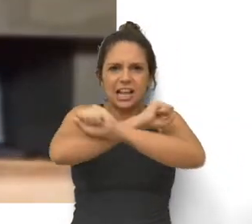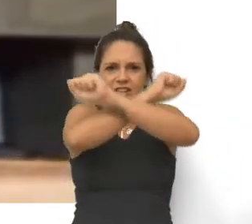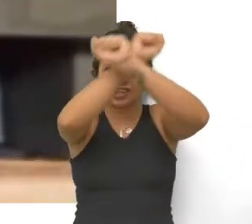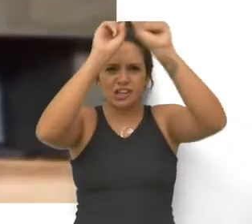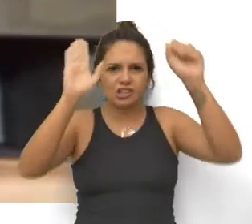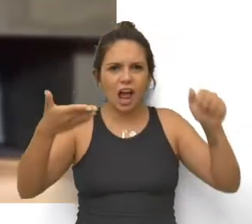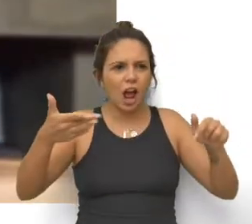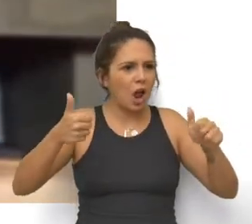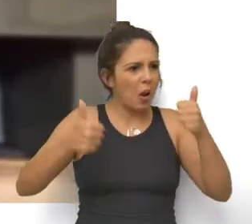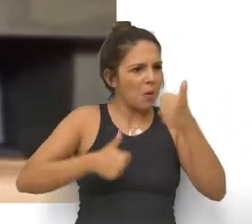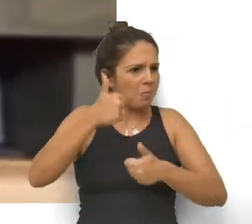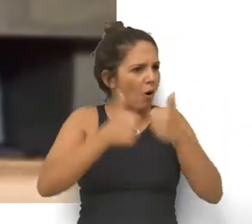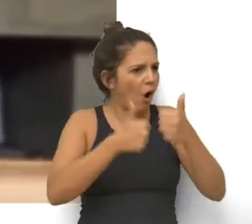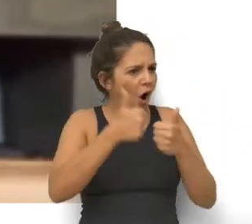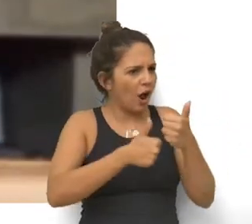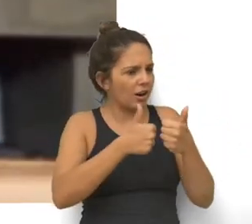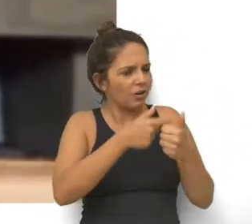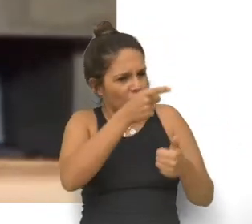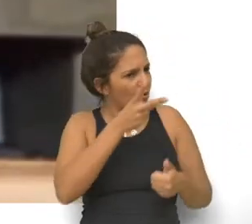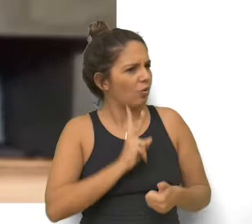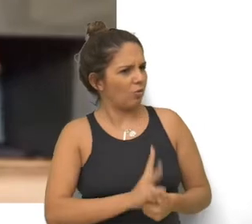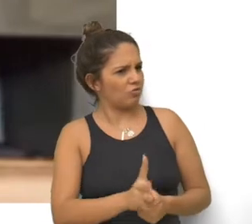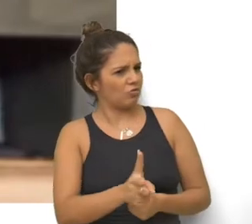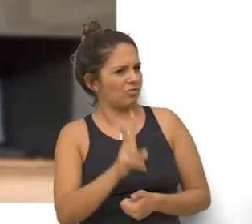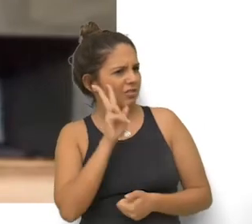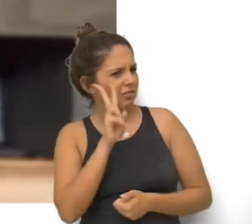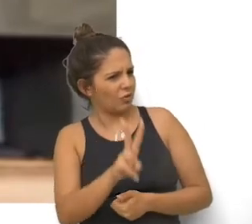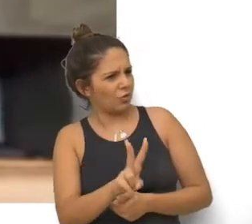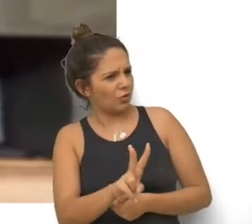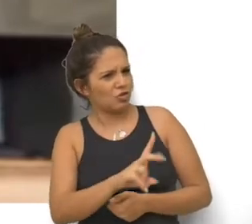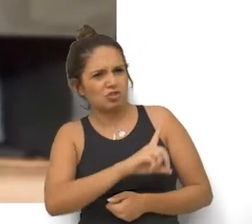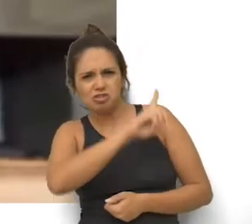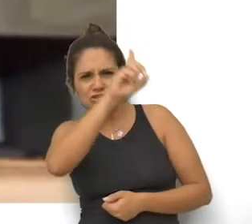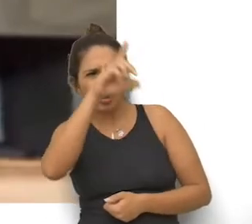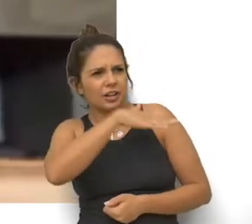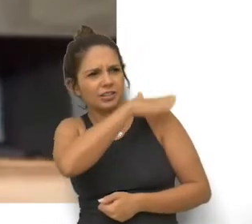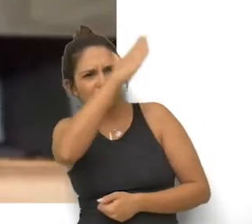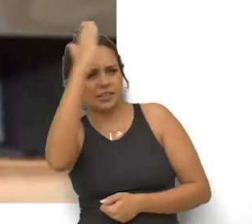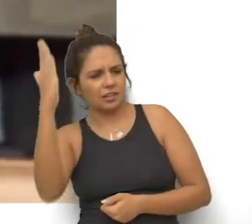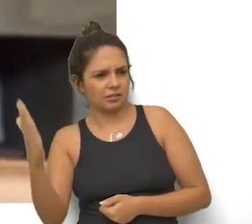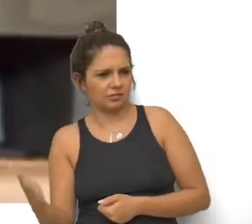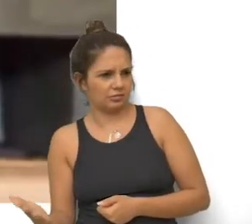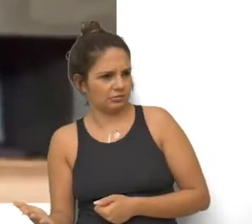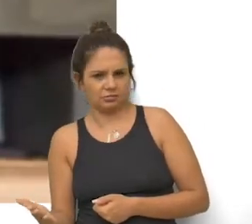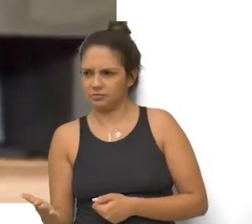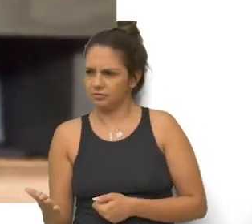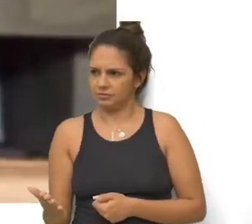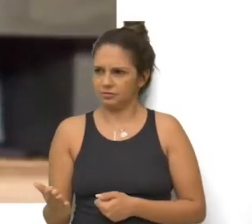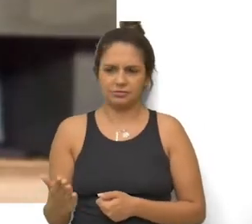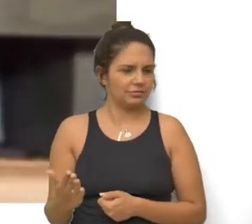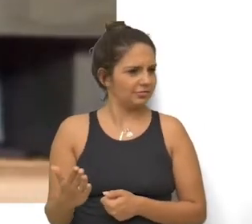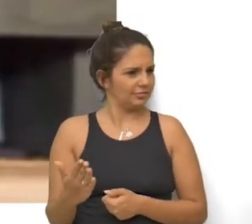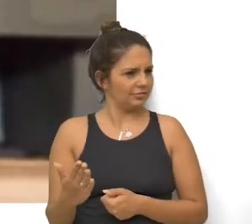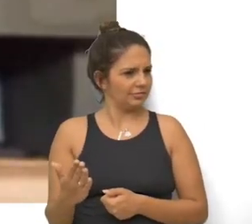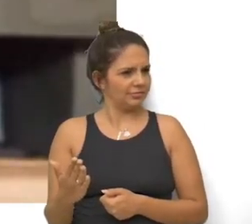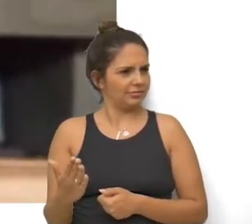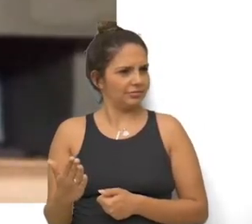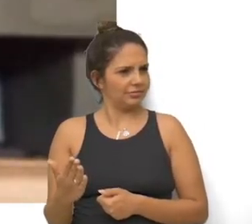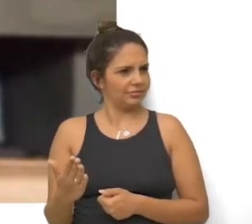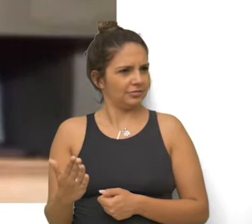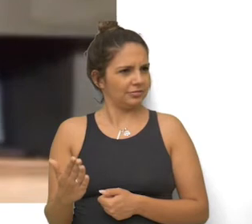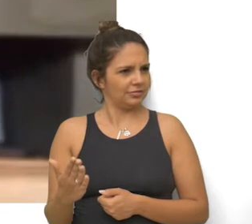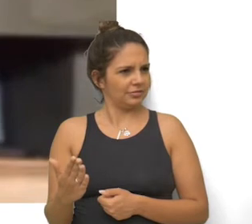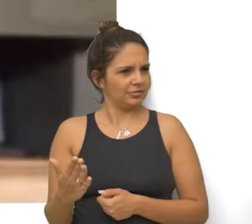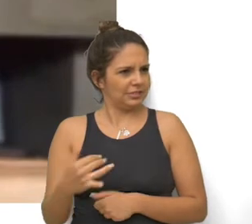eles já estão jogando. E eles continuam o dia inteiro. Ai, o Rio